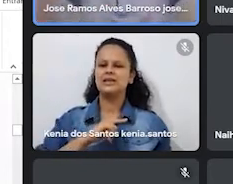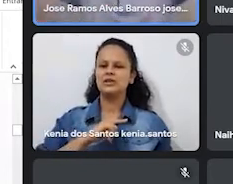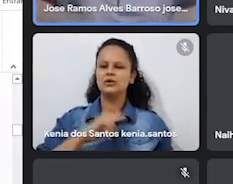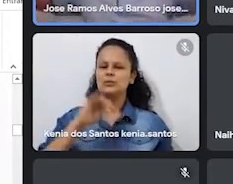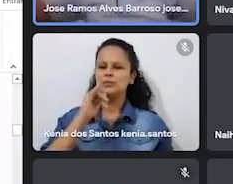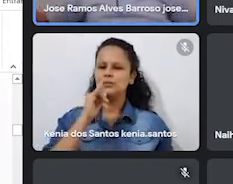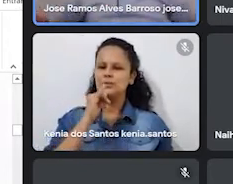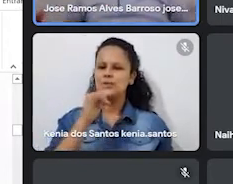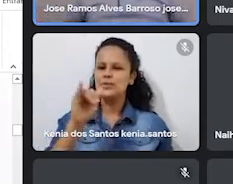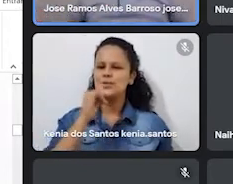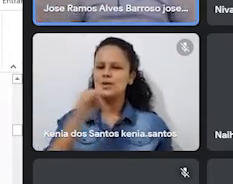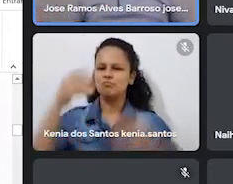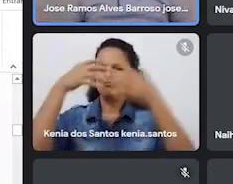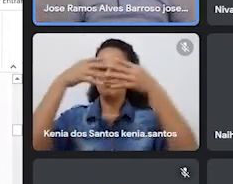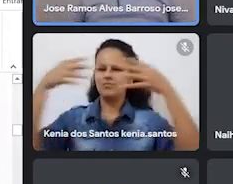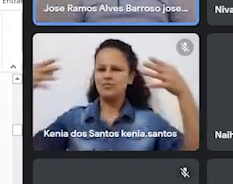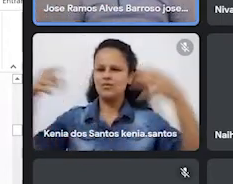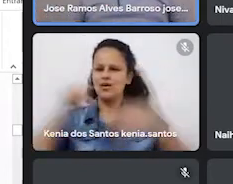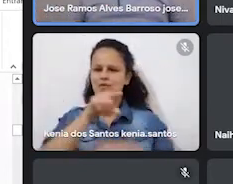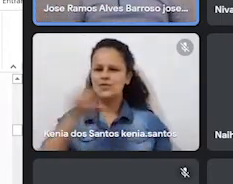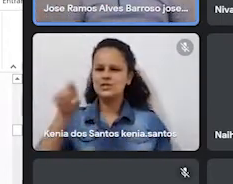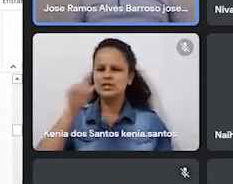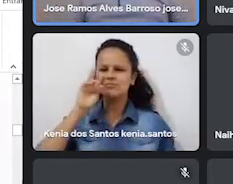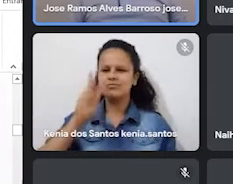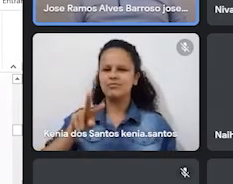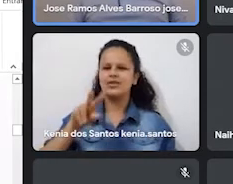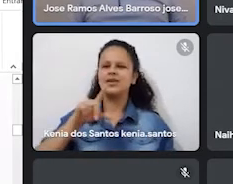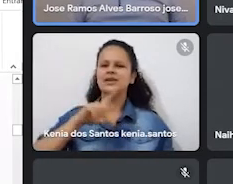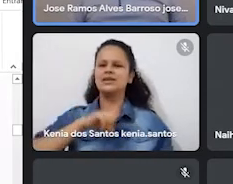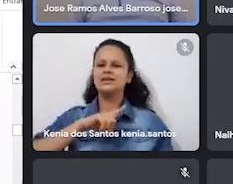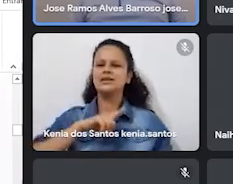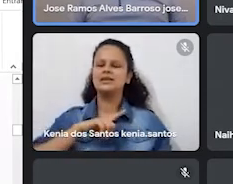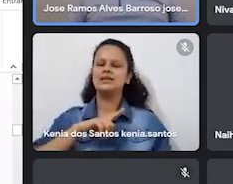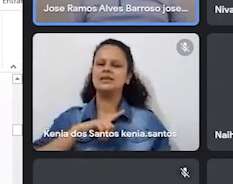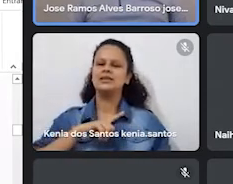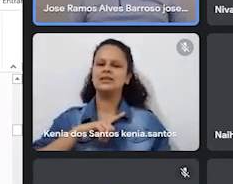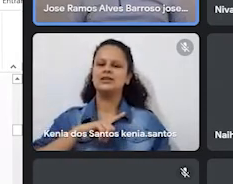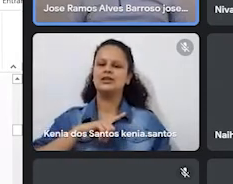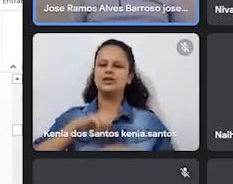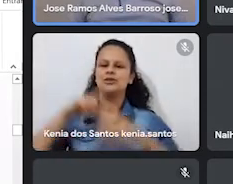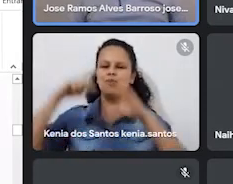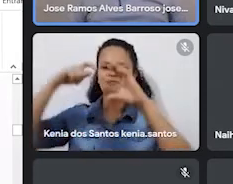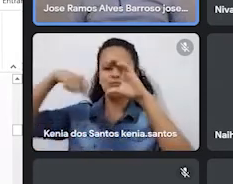arcos que vocês vê aí em filmagem,